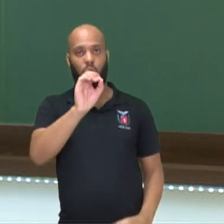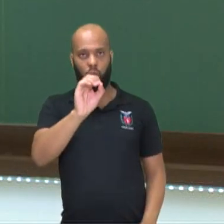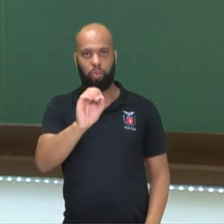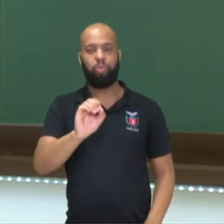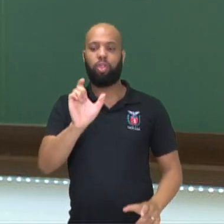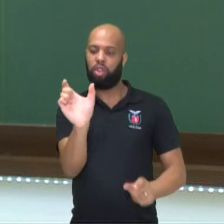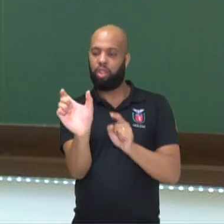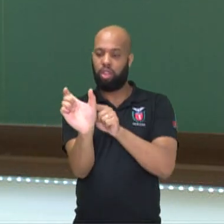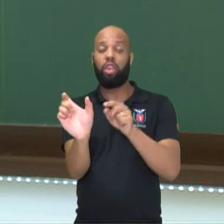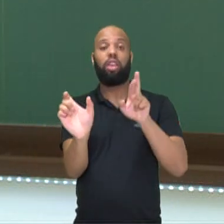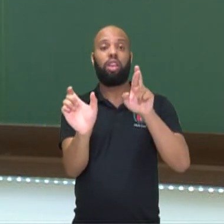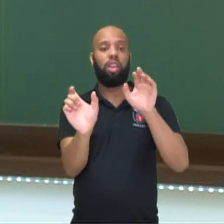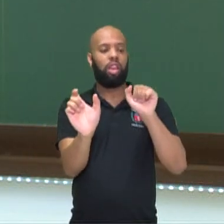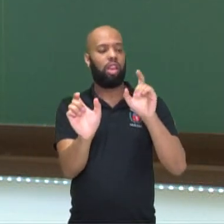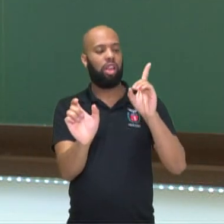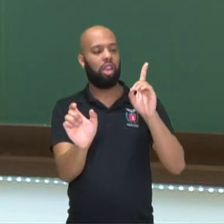Então,